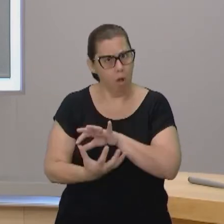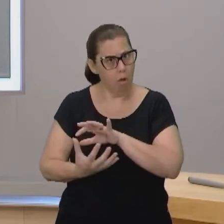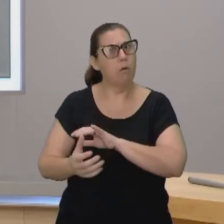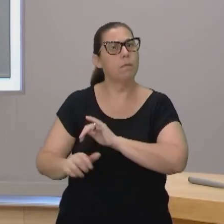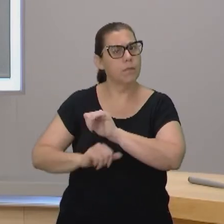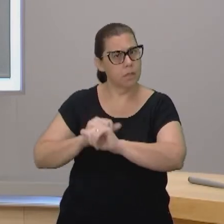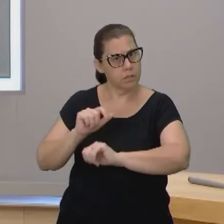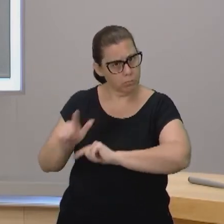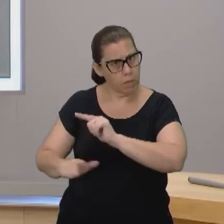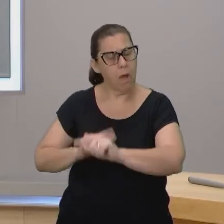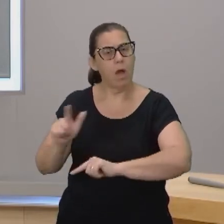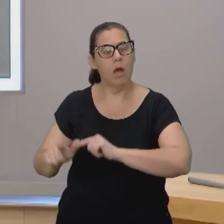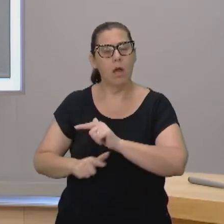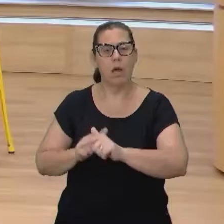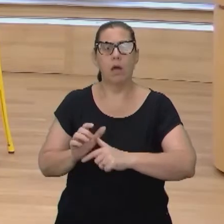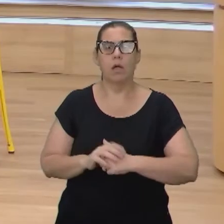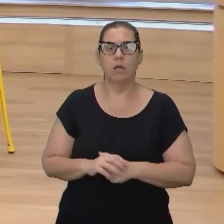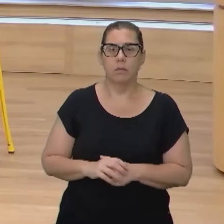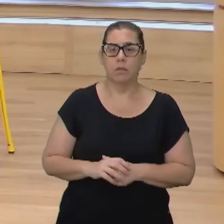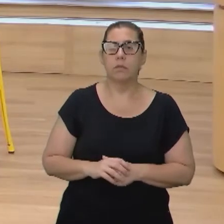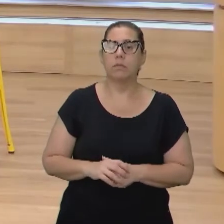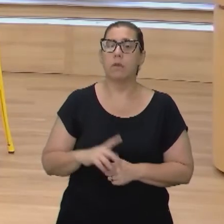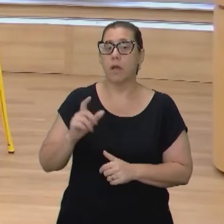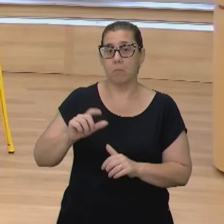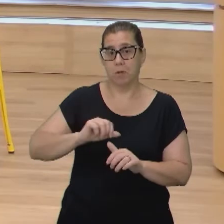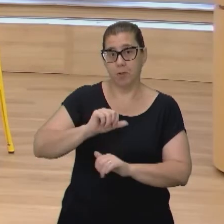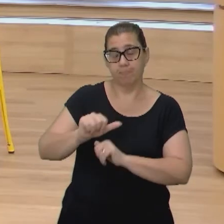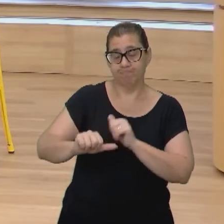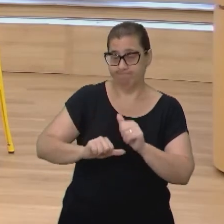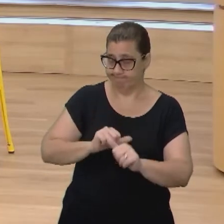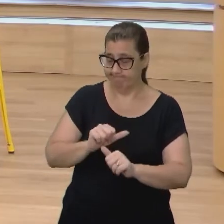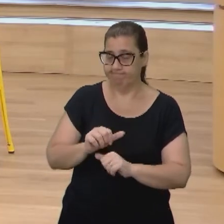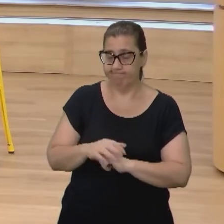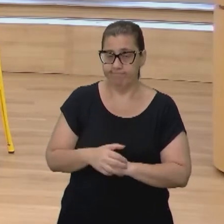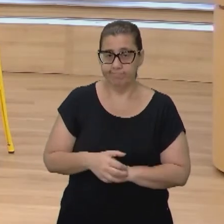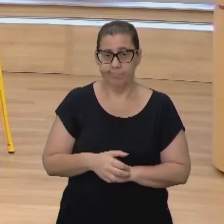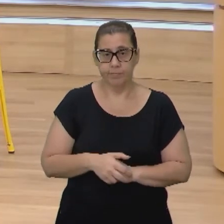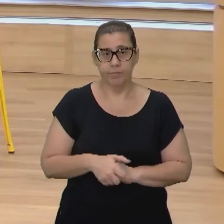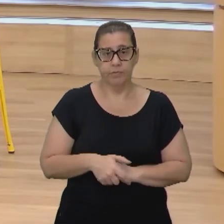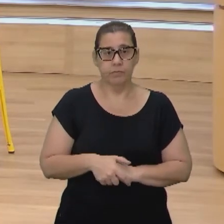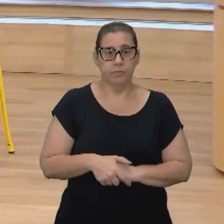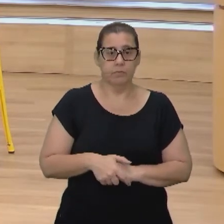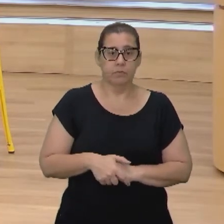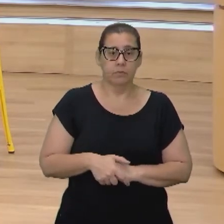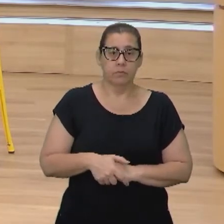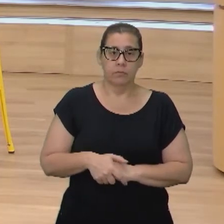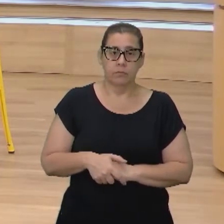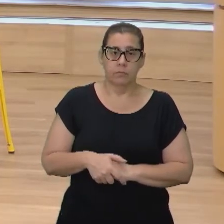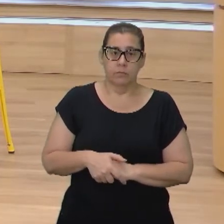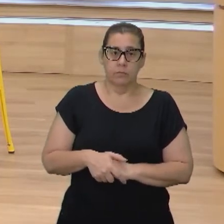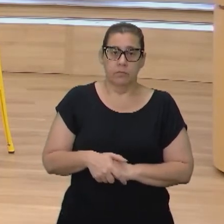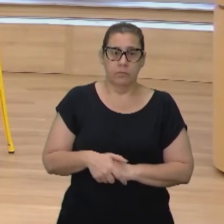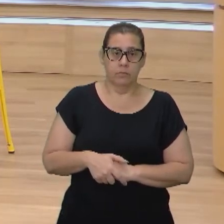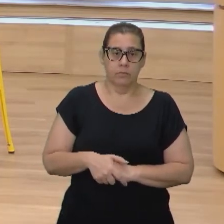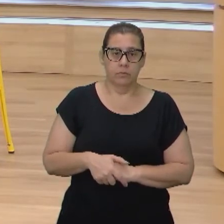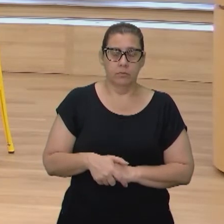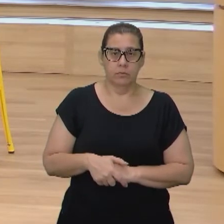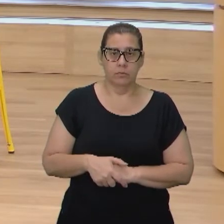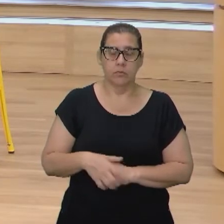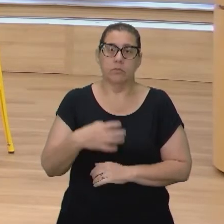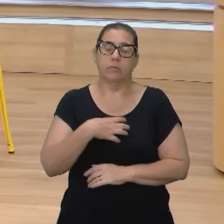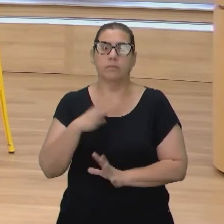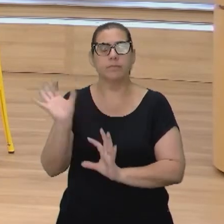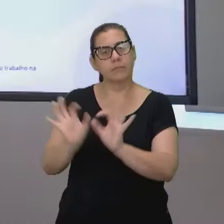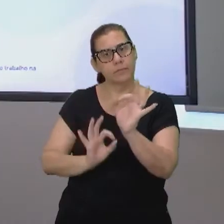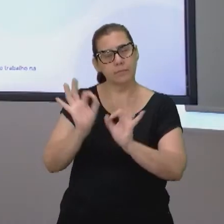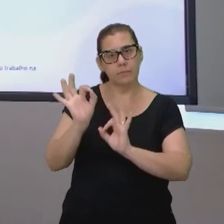trabalho, e é uma transformação que tem a ver com o modo de organização